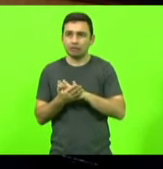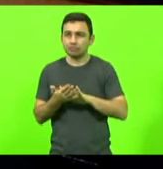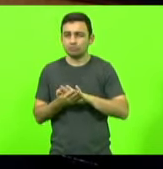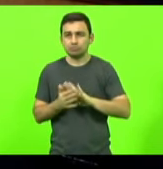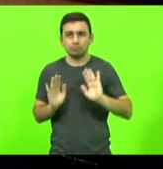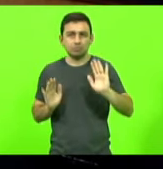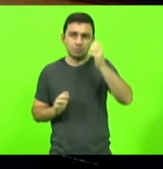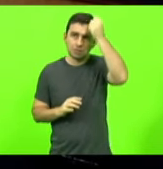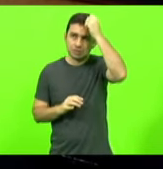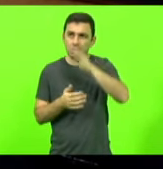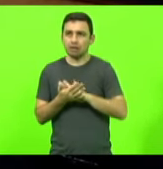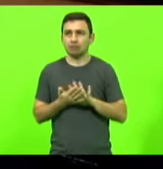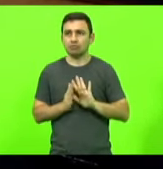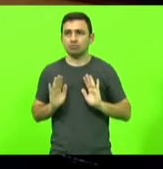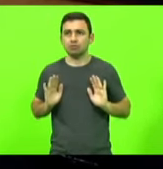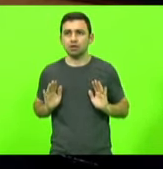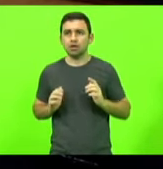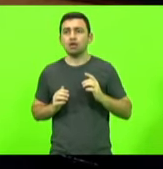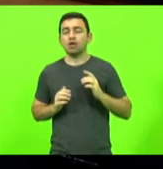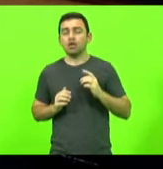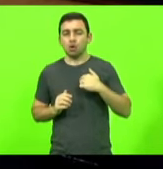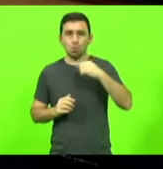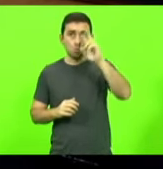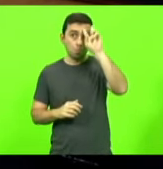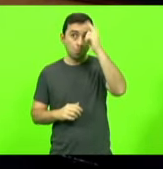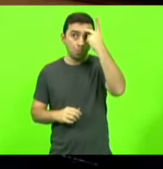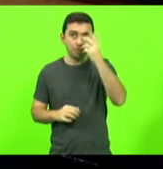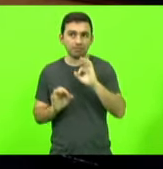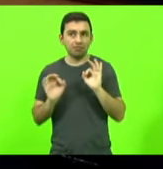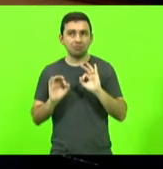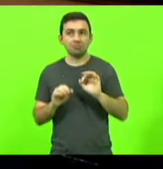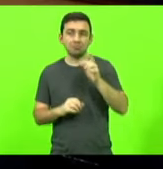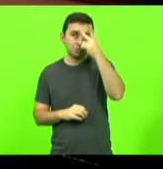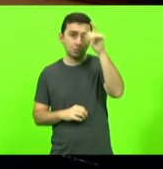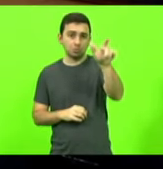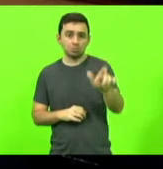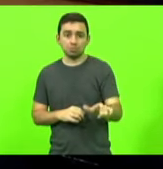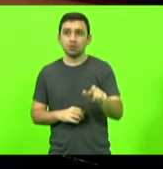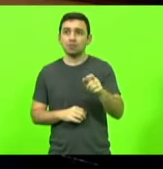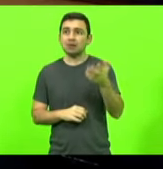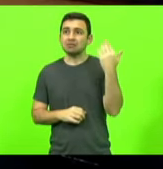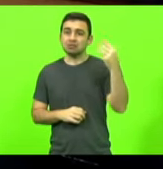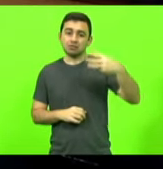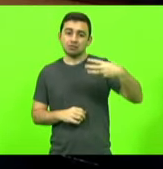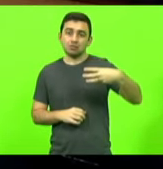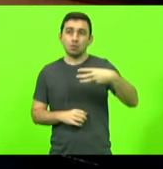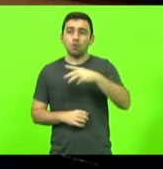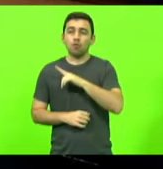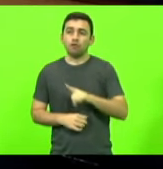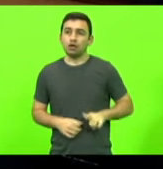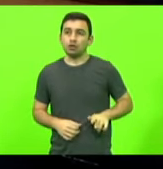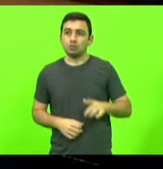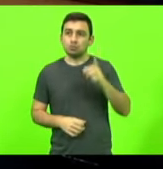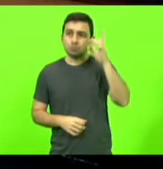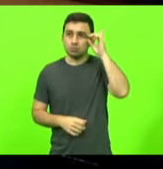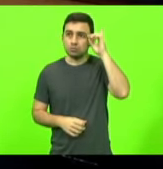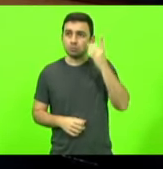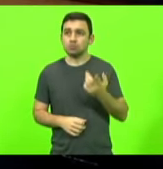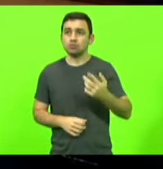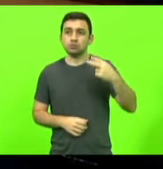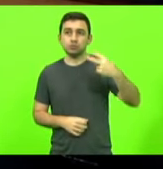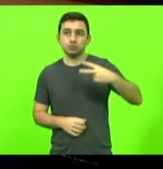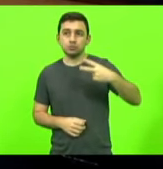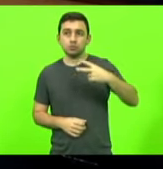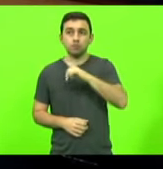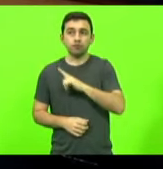dele. E nem mudei de ideia sobre o que eu acho dele. É uma pessoa que era do terceiro escalão no governo Dilma, segundo escalão no